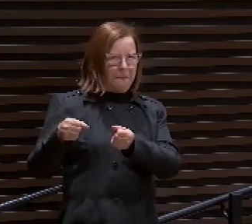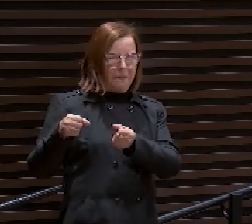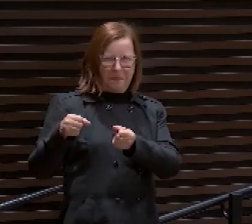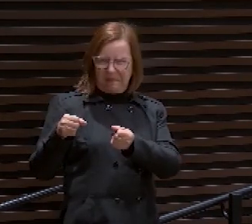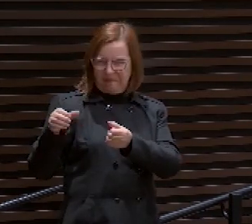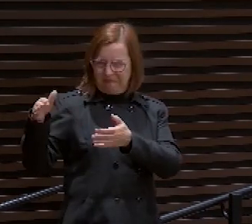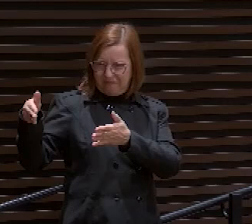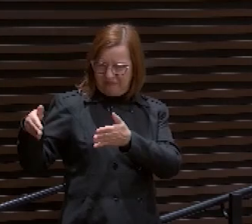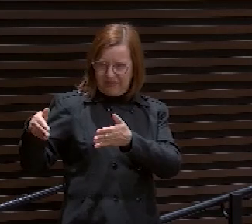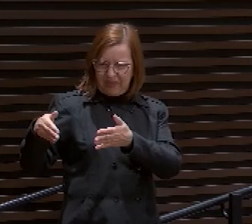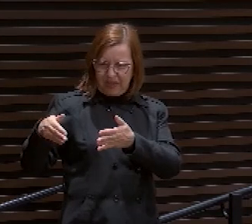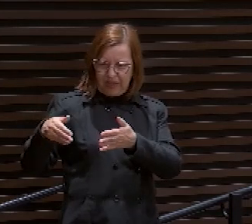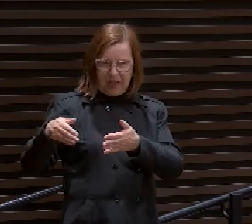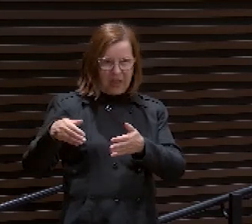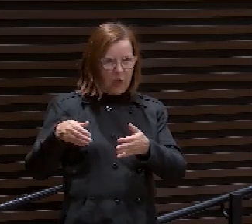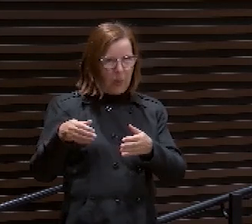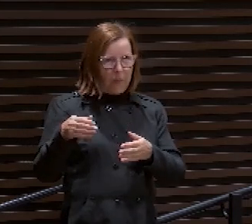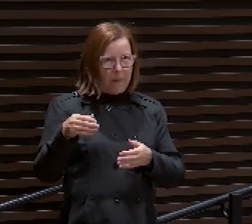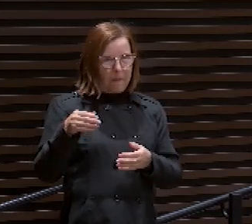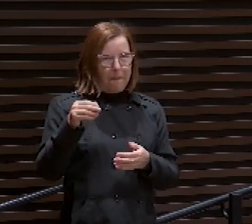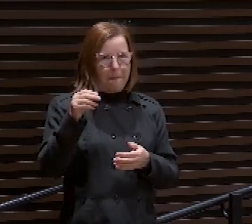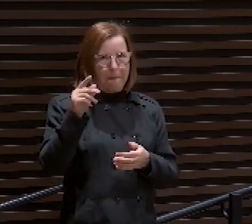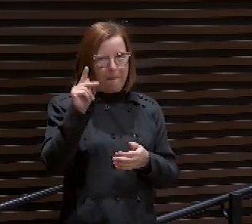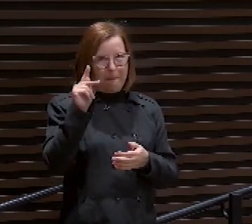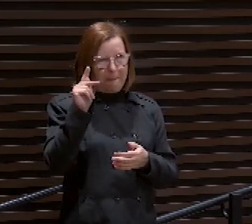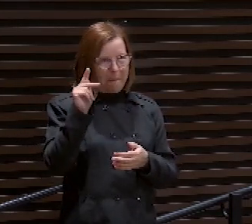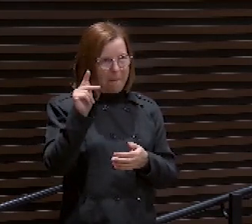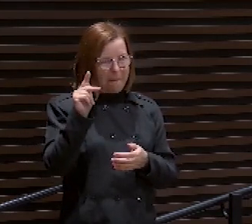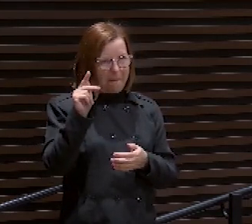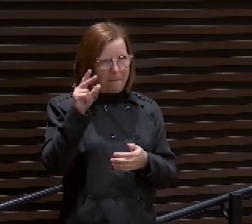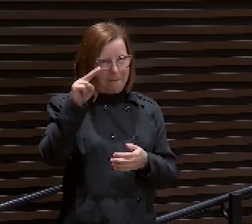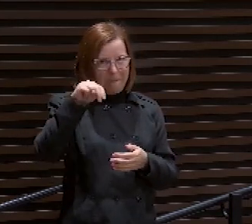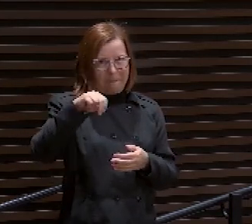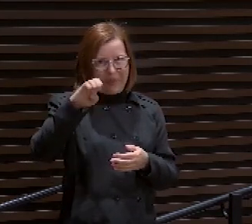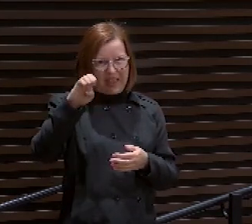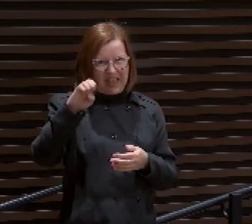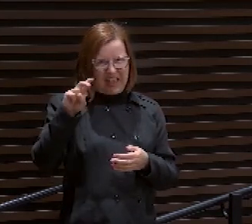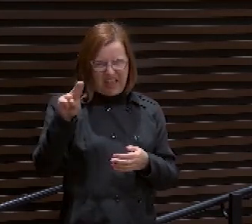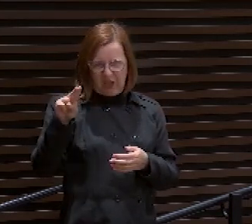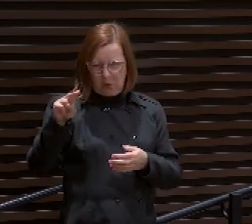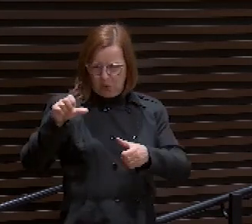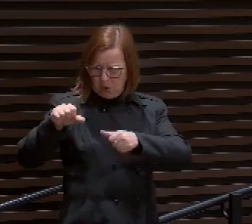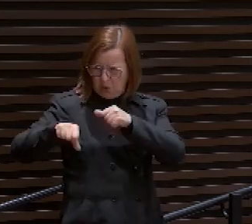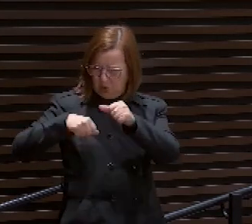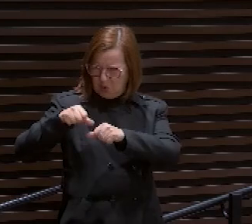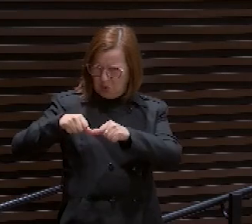A gente passar e falar, cantando pneu de alegria, falar assim, eu acho é pouco.